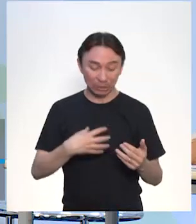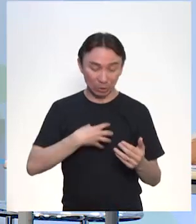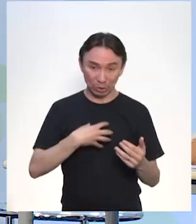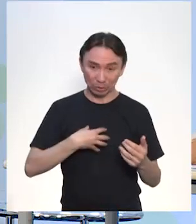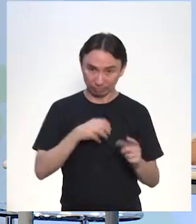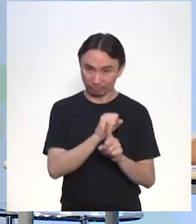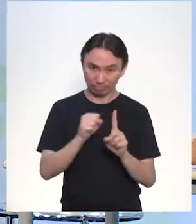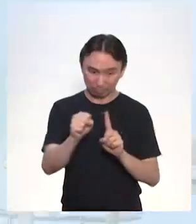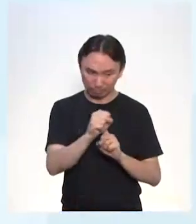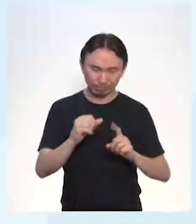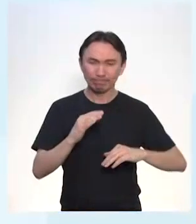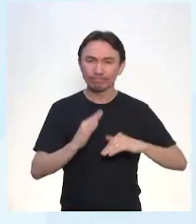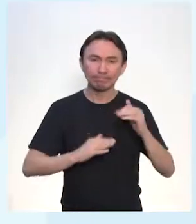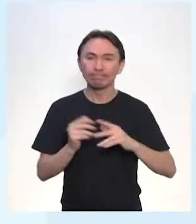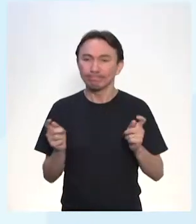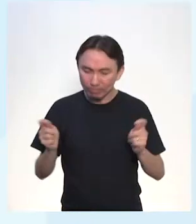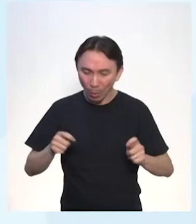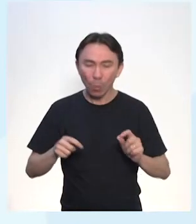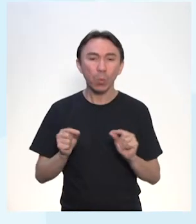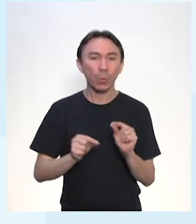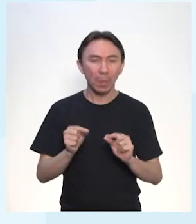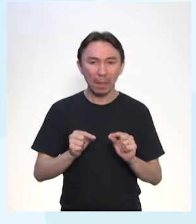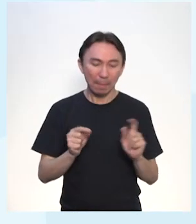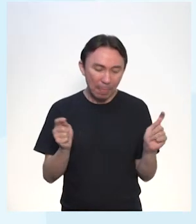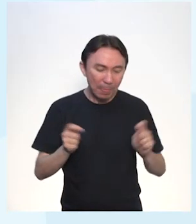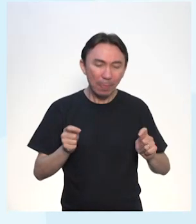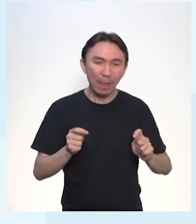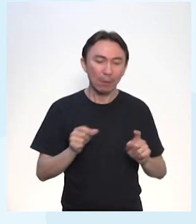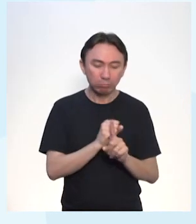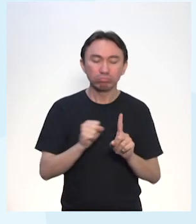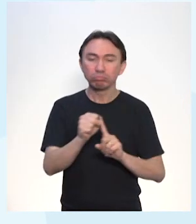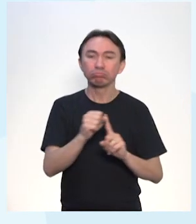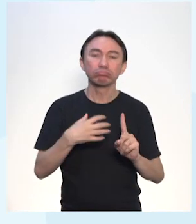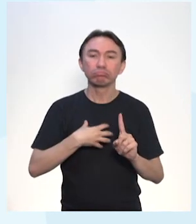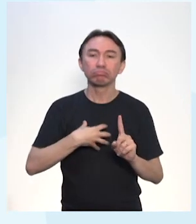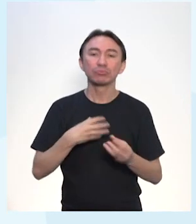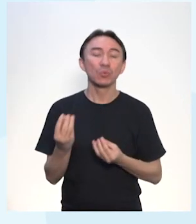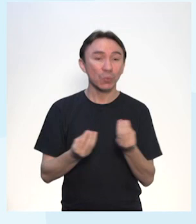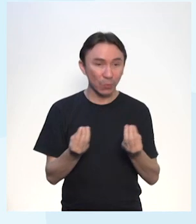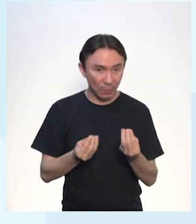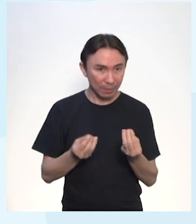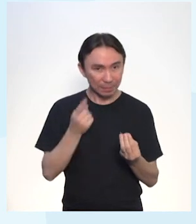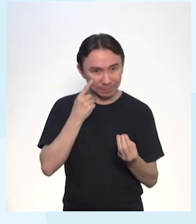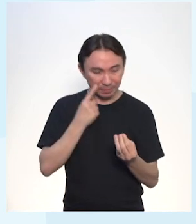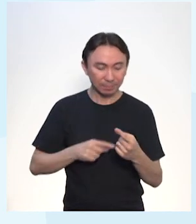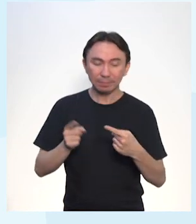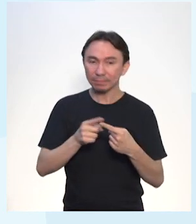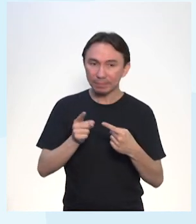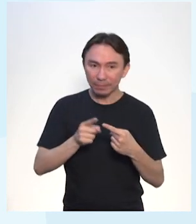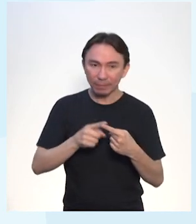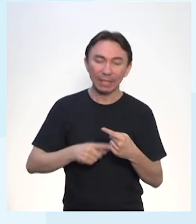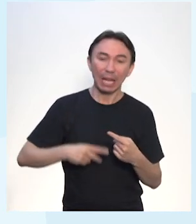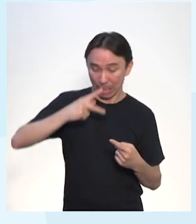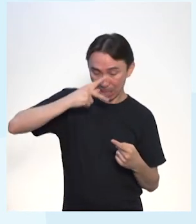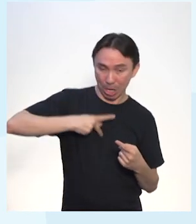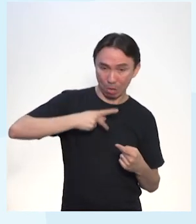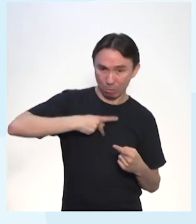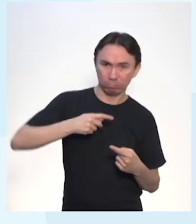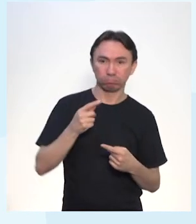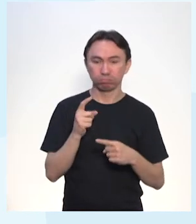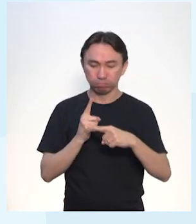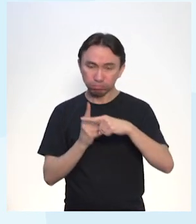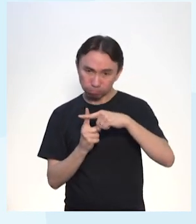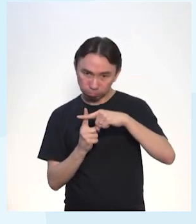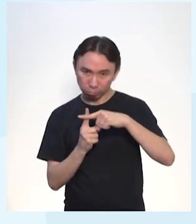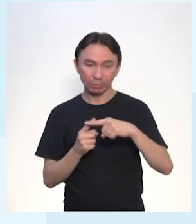da aula. Vamos lá, Duda? As competências socioemocionais dessa aula são autoconfiança, curiosidade,